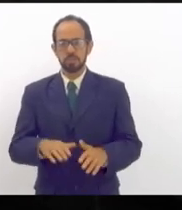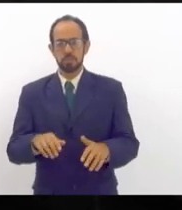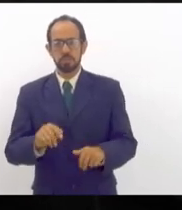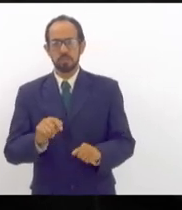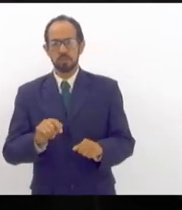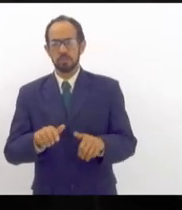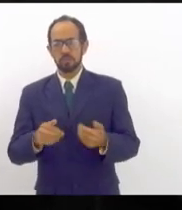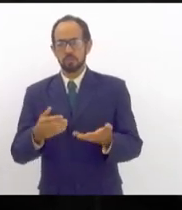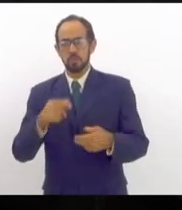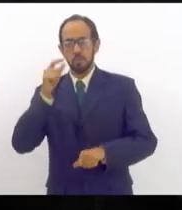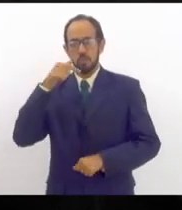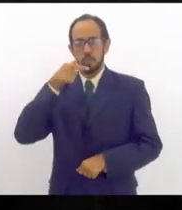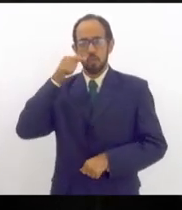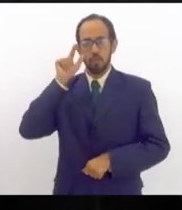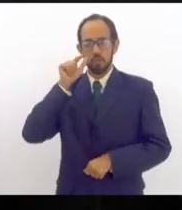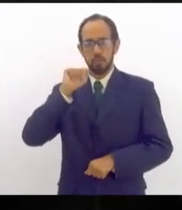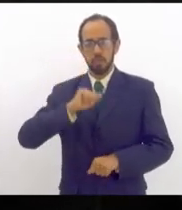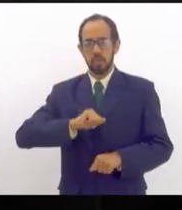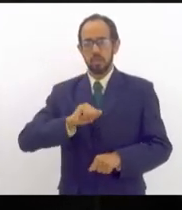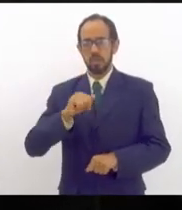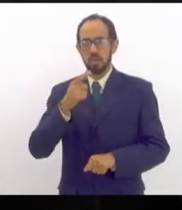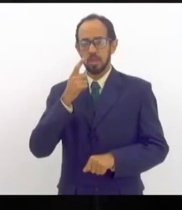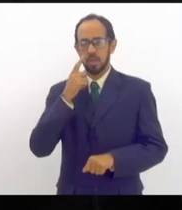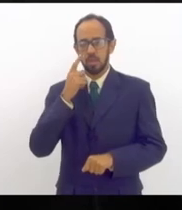assisti na integralidade